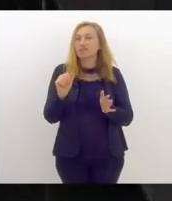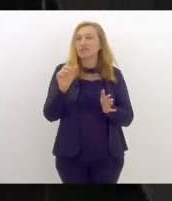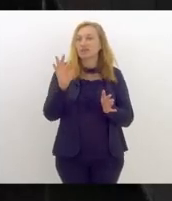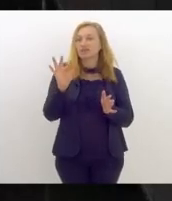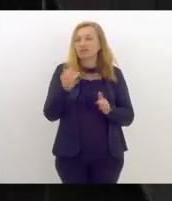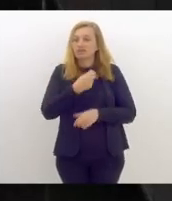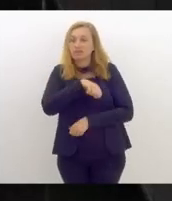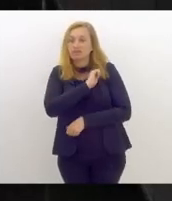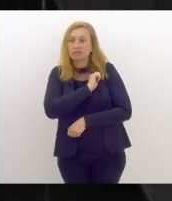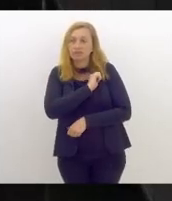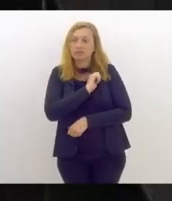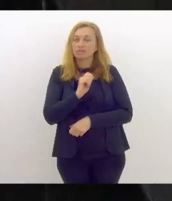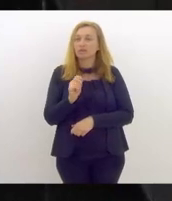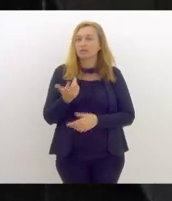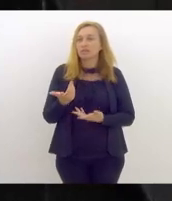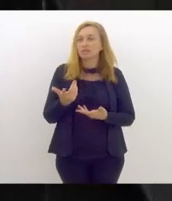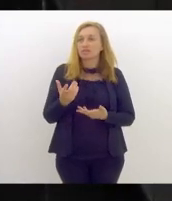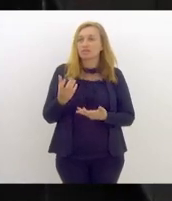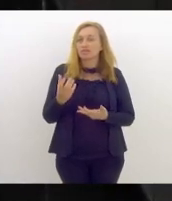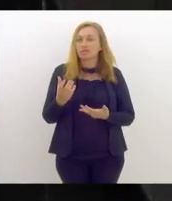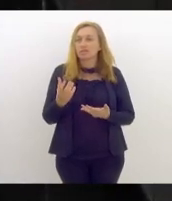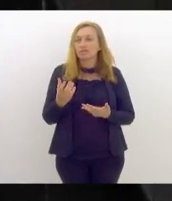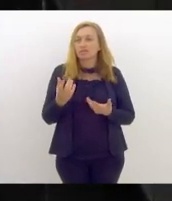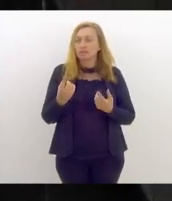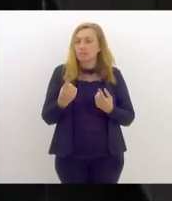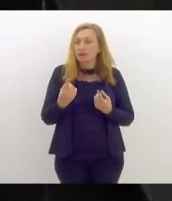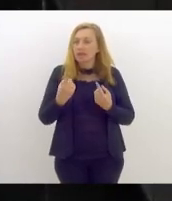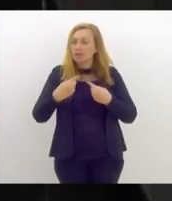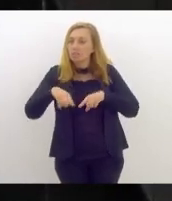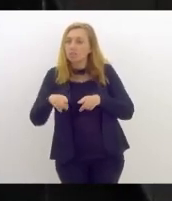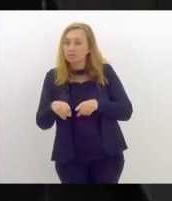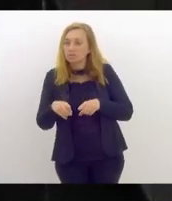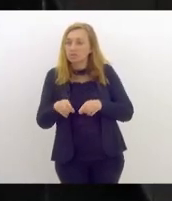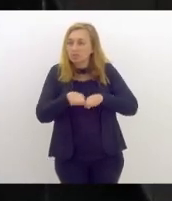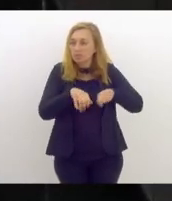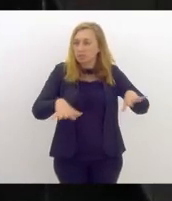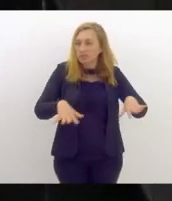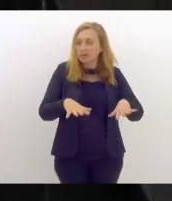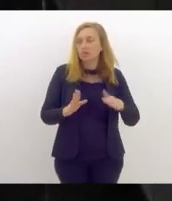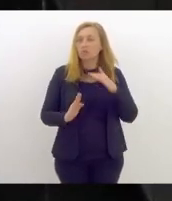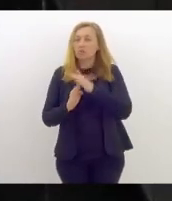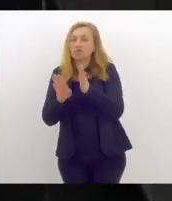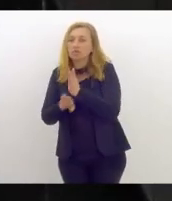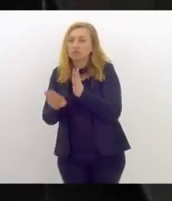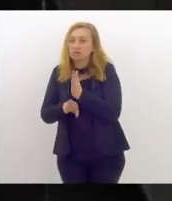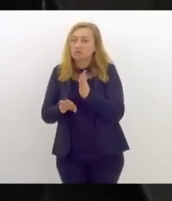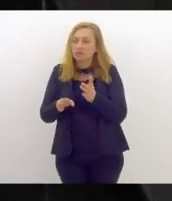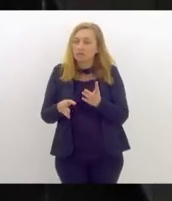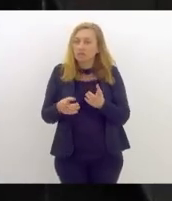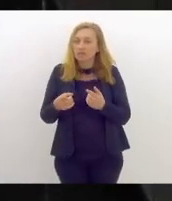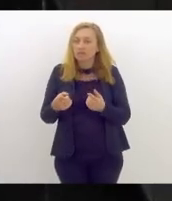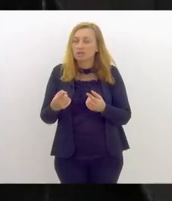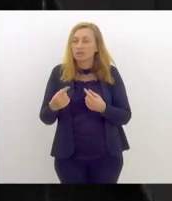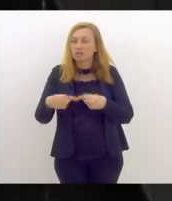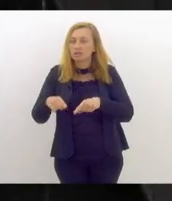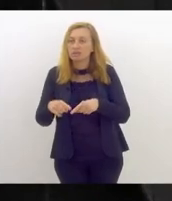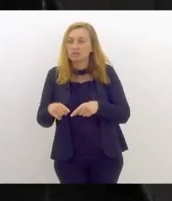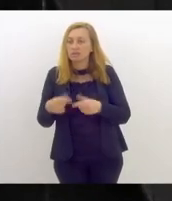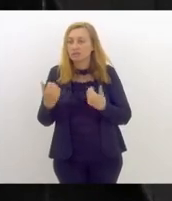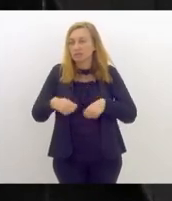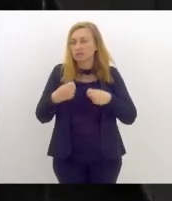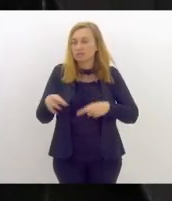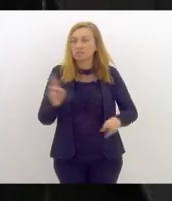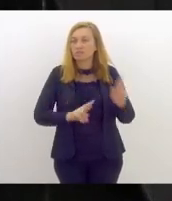como a cloroquina é uma ficção para enfrentar a pandemia O Ted gás tem uma ficção para enfrentar a necessária relação